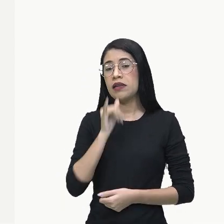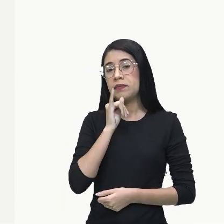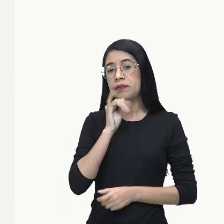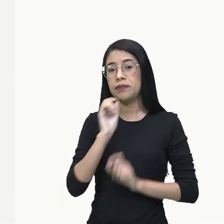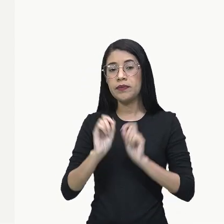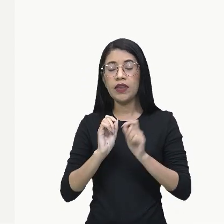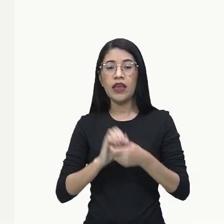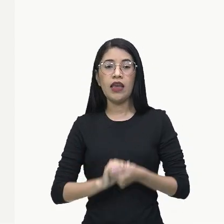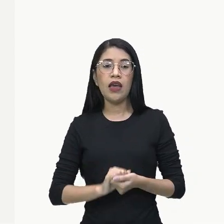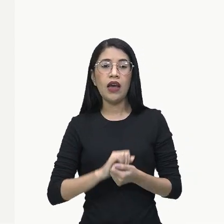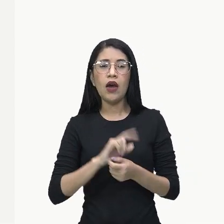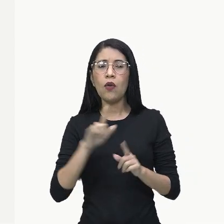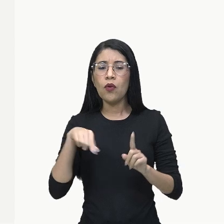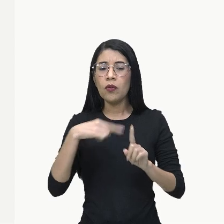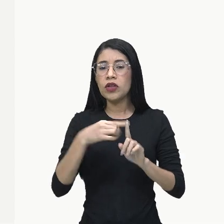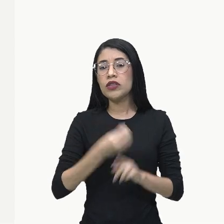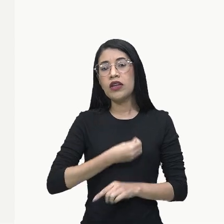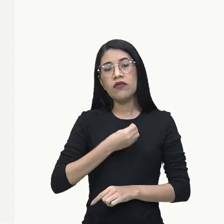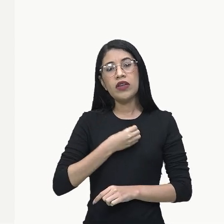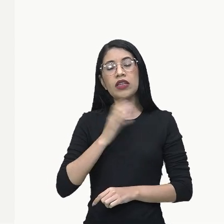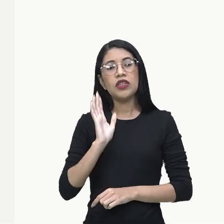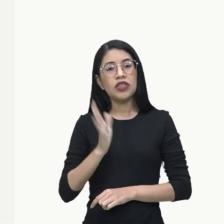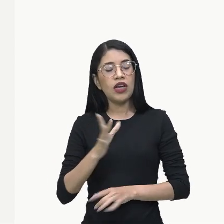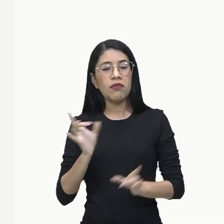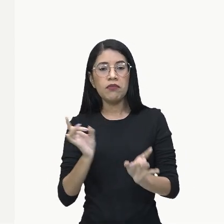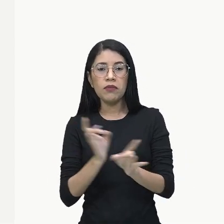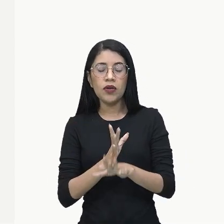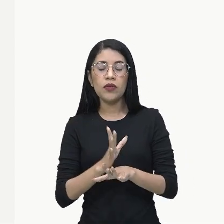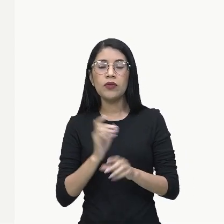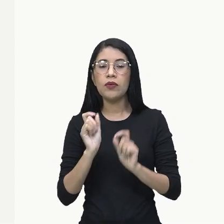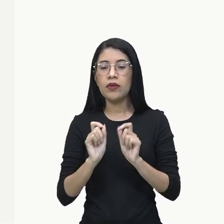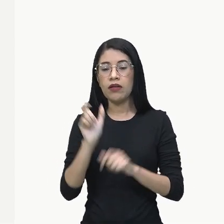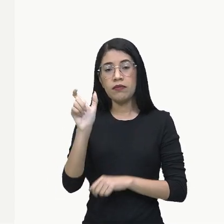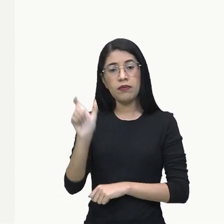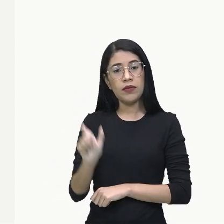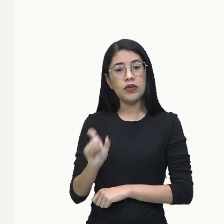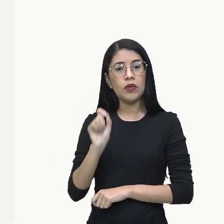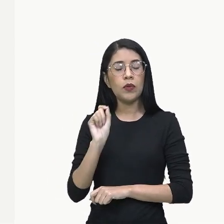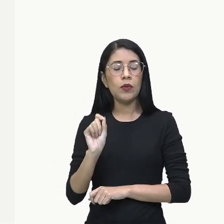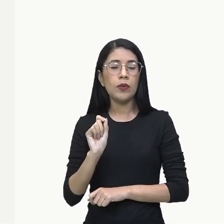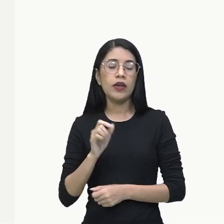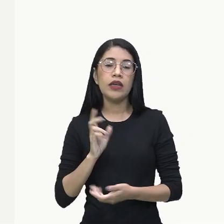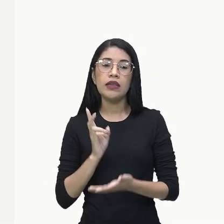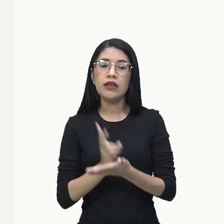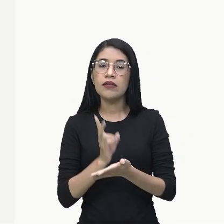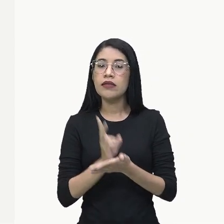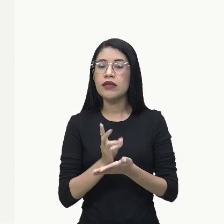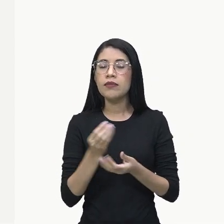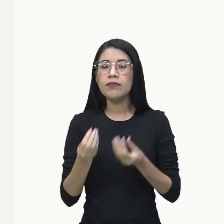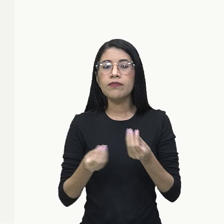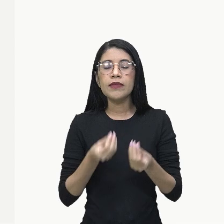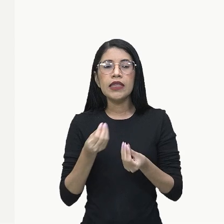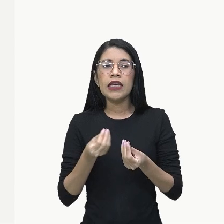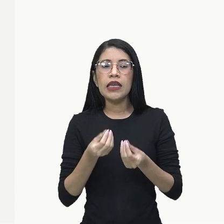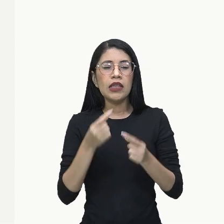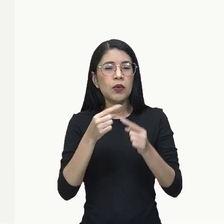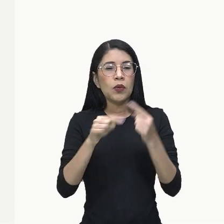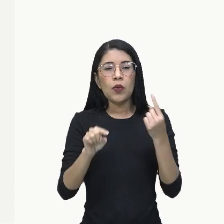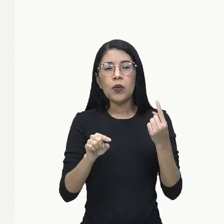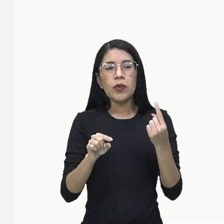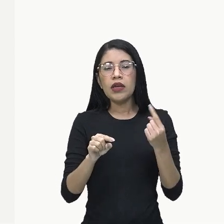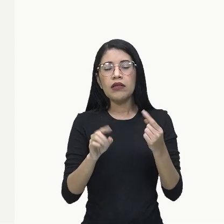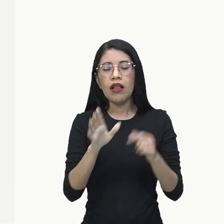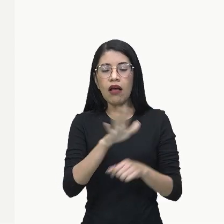o destino está traçado. Ele vai ser essa pessoa em constante desacordo